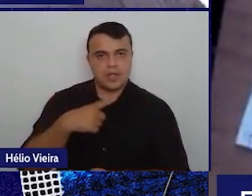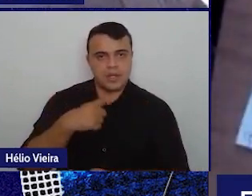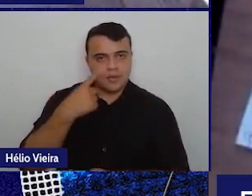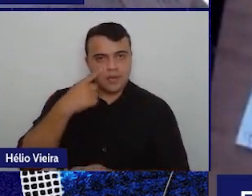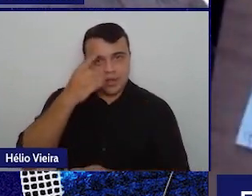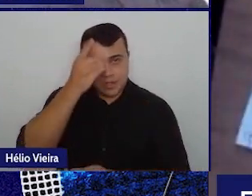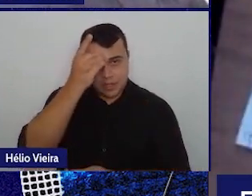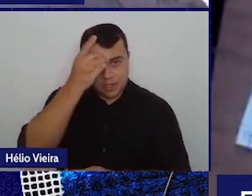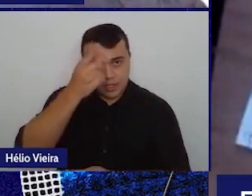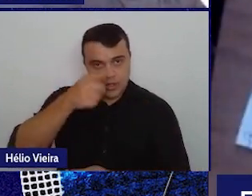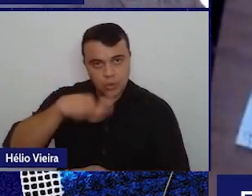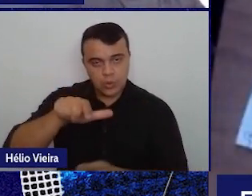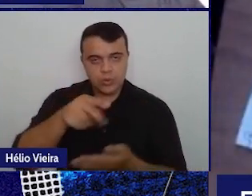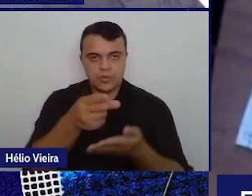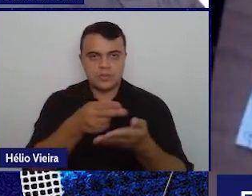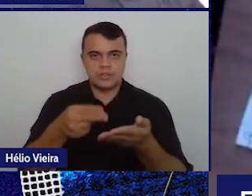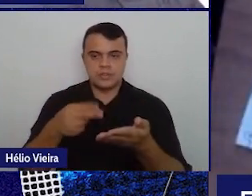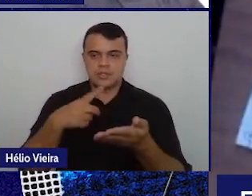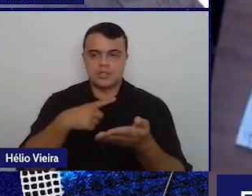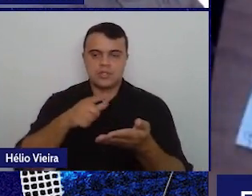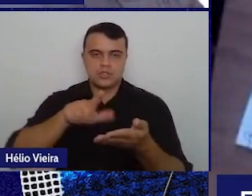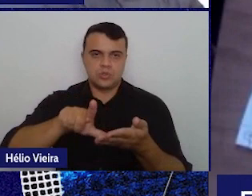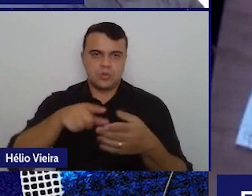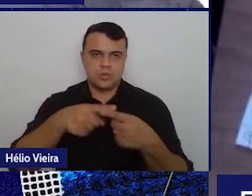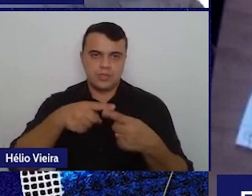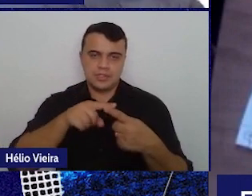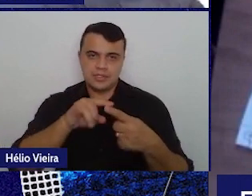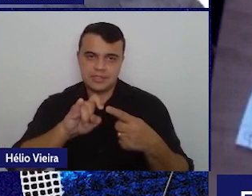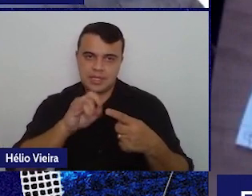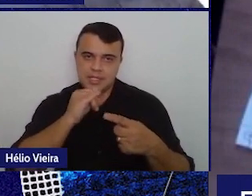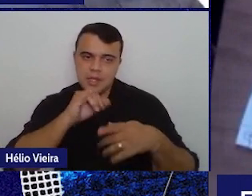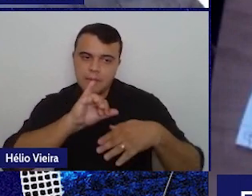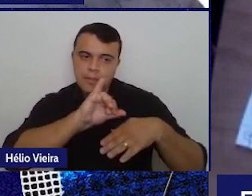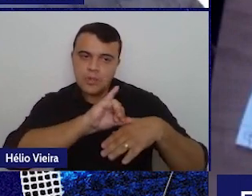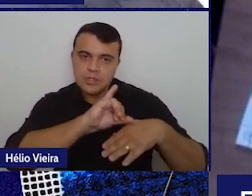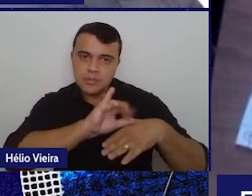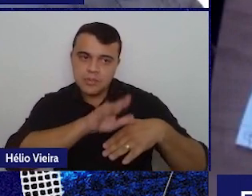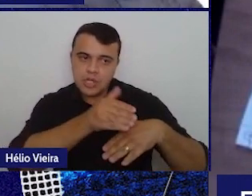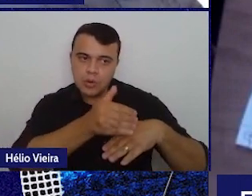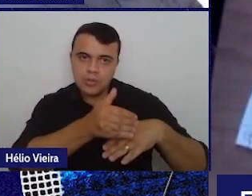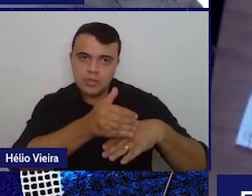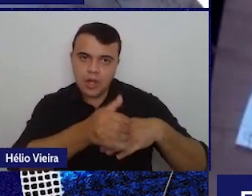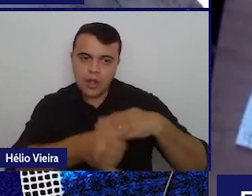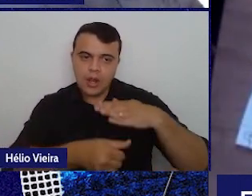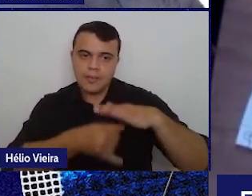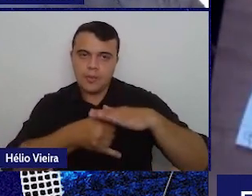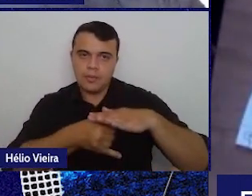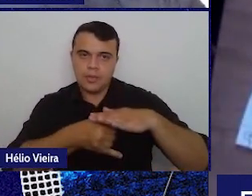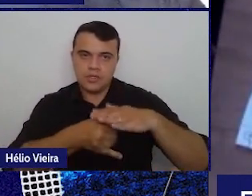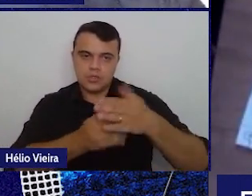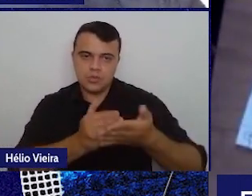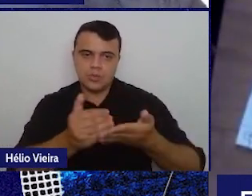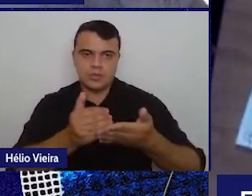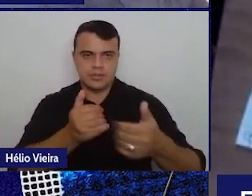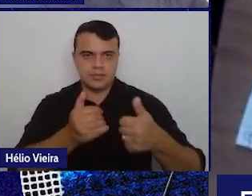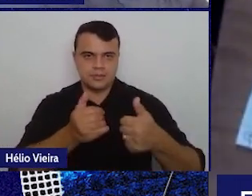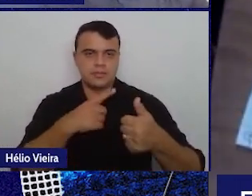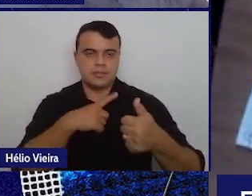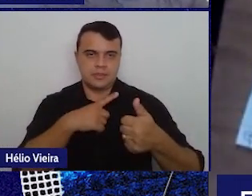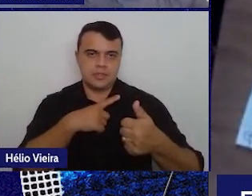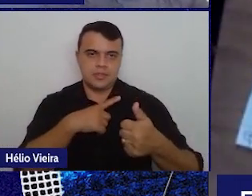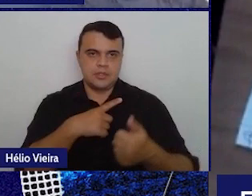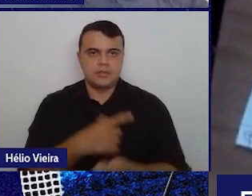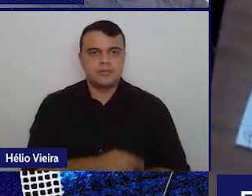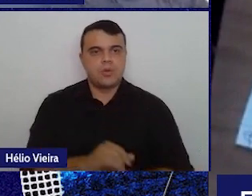outro desenho. Novamente, se aqui está por cima, se ela entrou por baixo, aqui ela vai entrar por